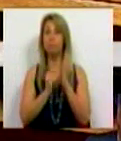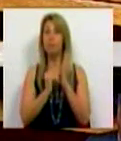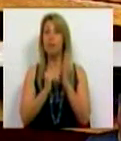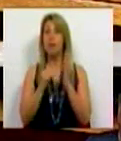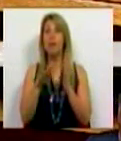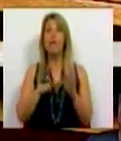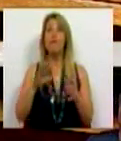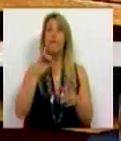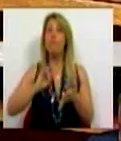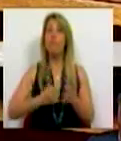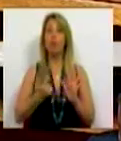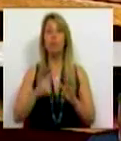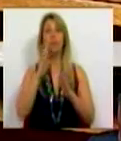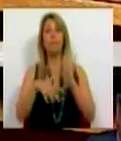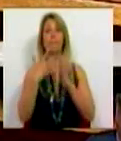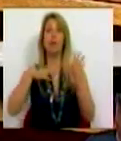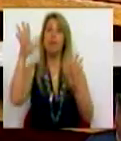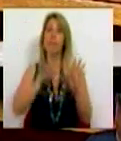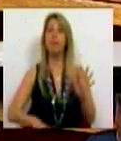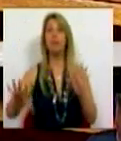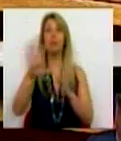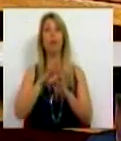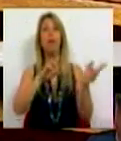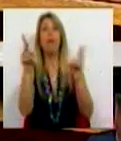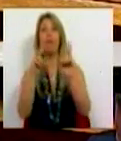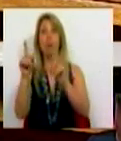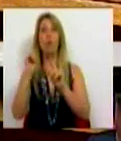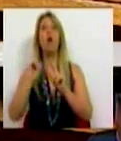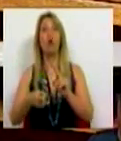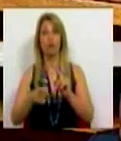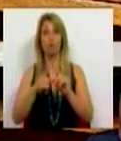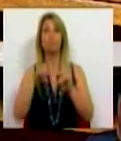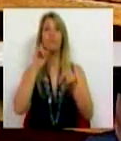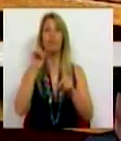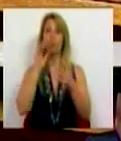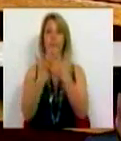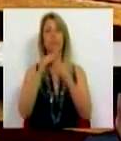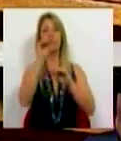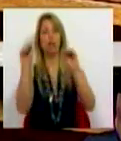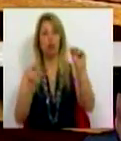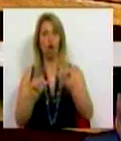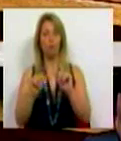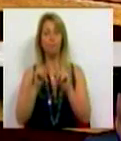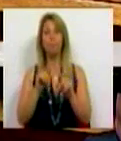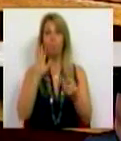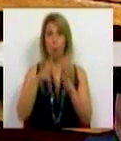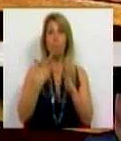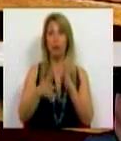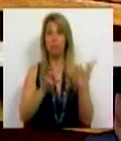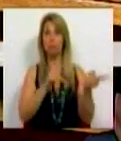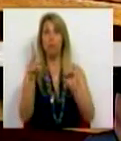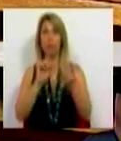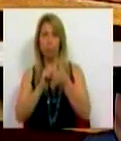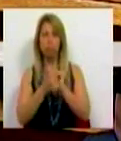de Reformas, a valorização do território. Plano Nacional de Reformas que encerra verdadeiras